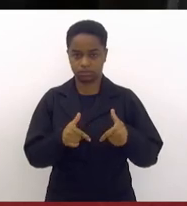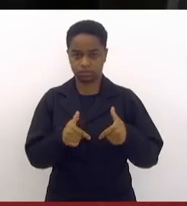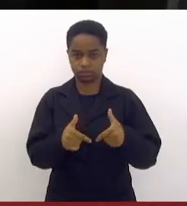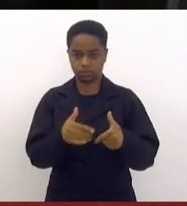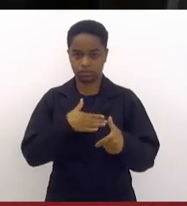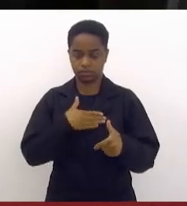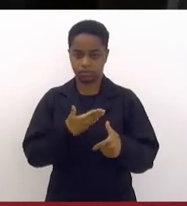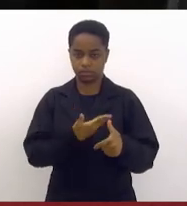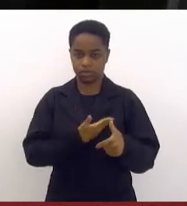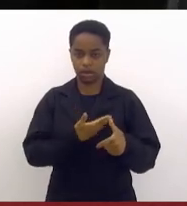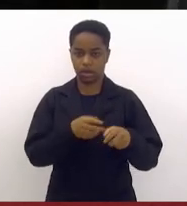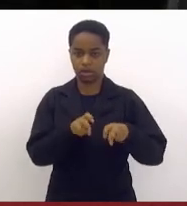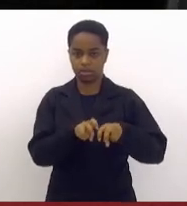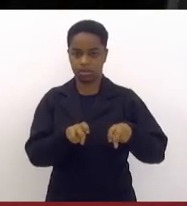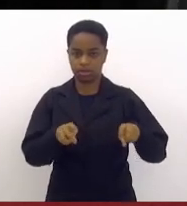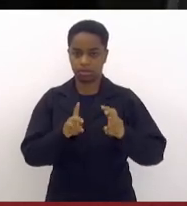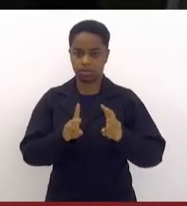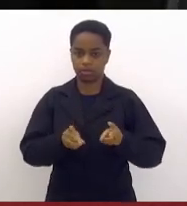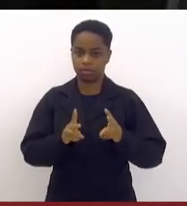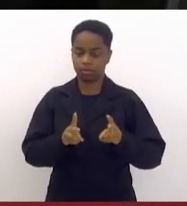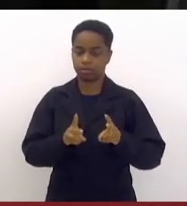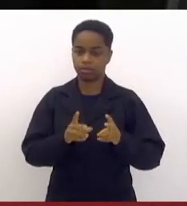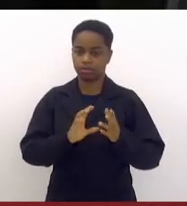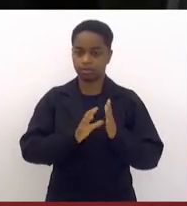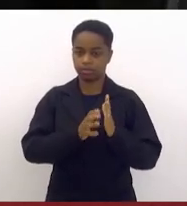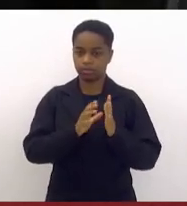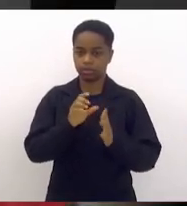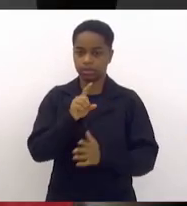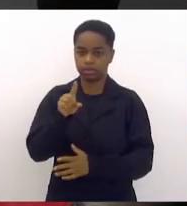minha colega de bancada deputada Rosângela